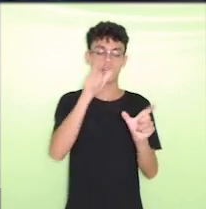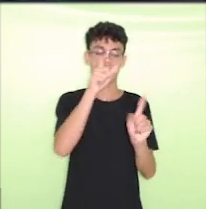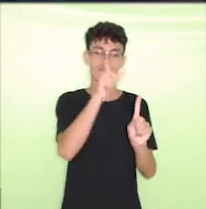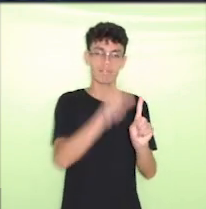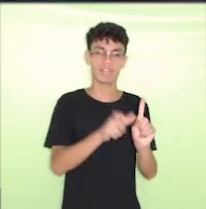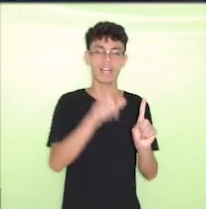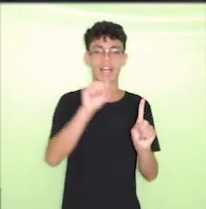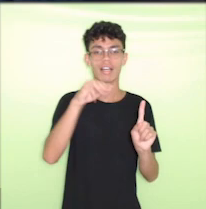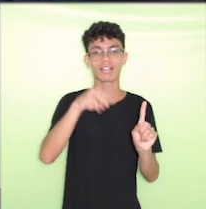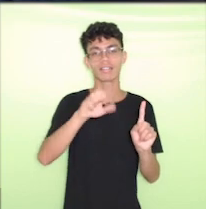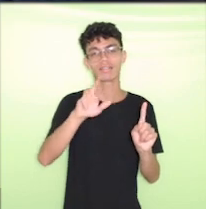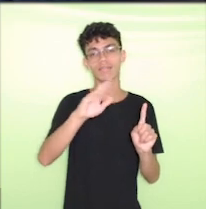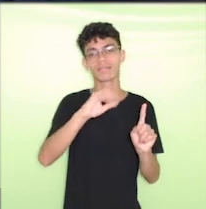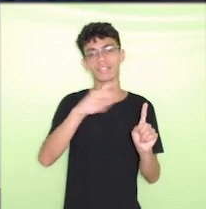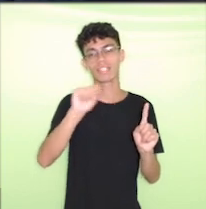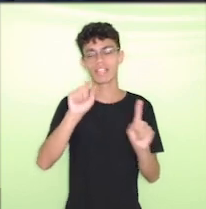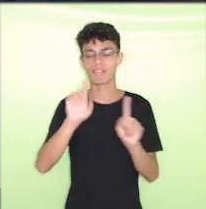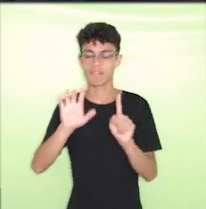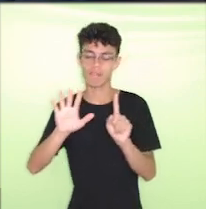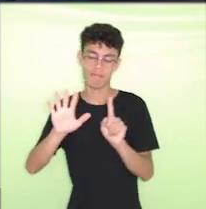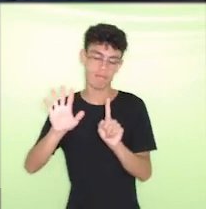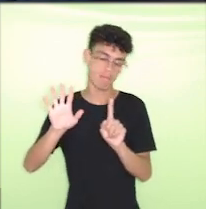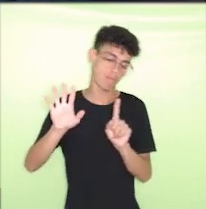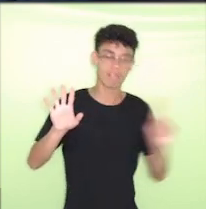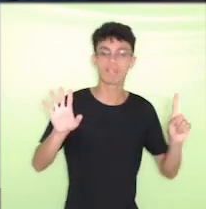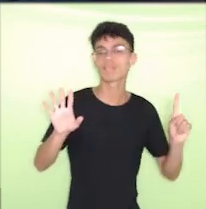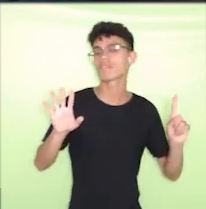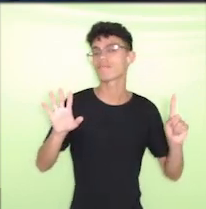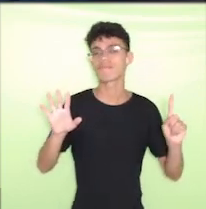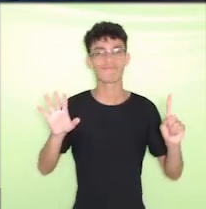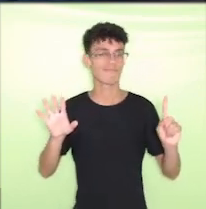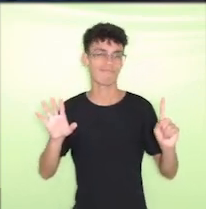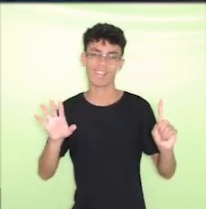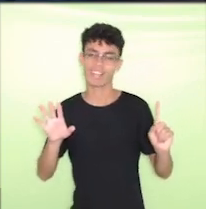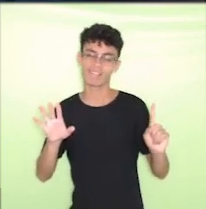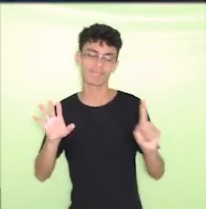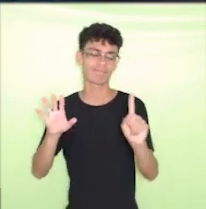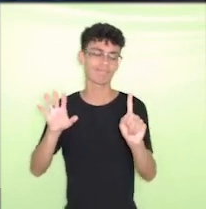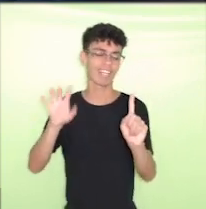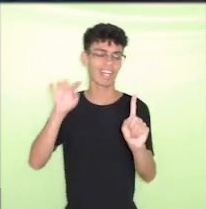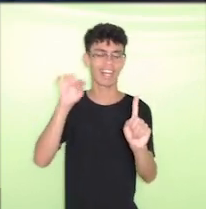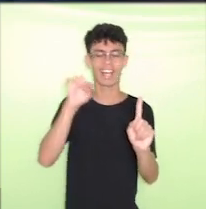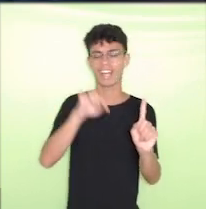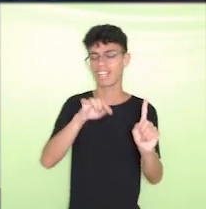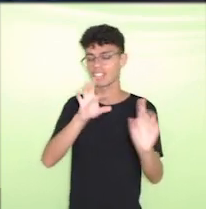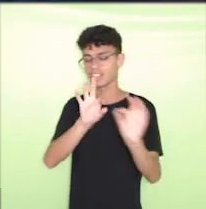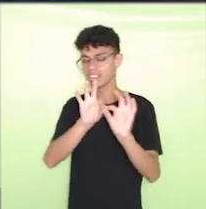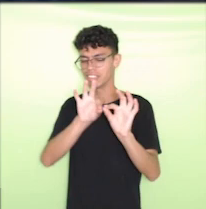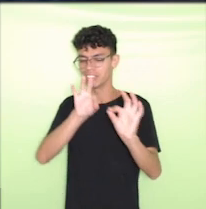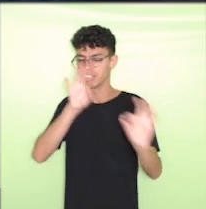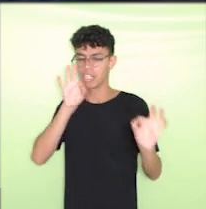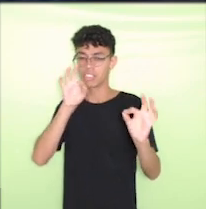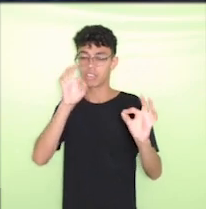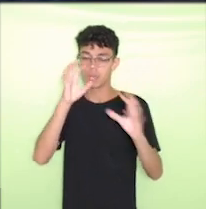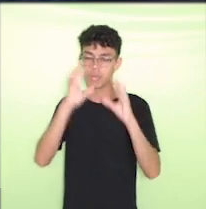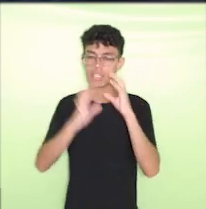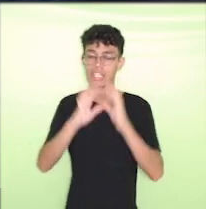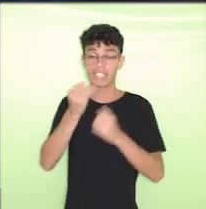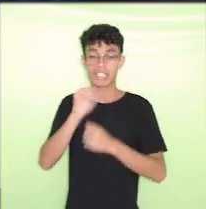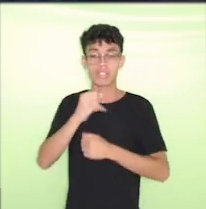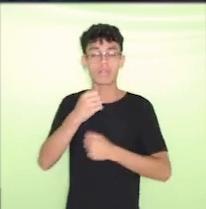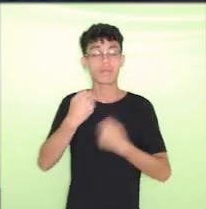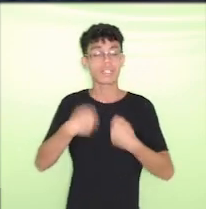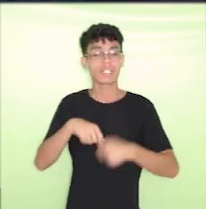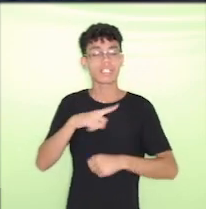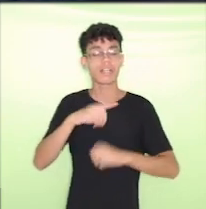distancie espiritualmente do seu meio. Quanto maior a distância, maior o conflito. Se é preciso haver uma ética de